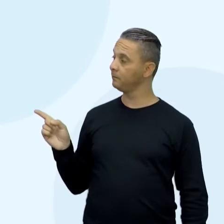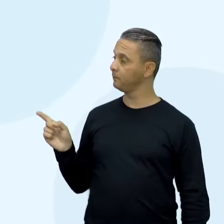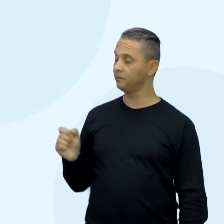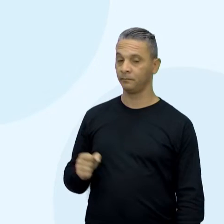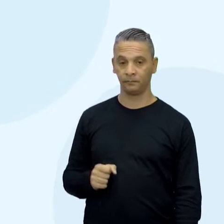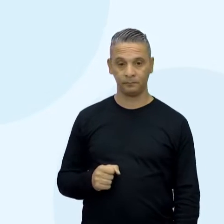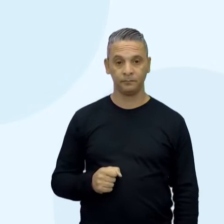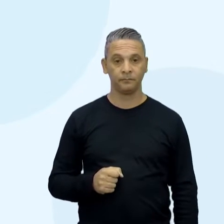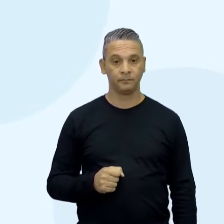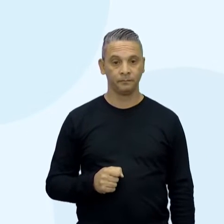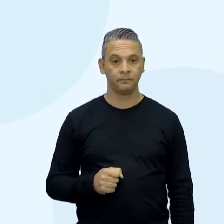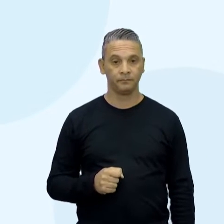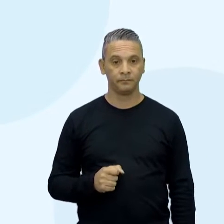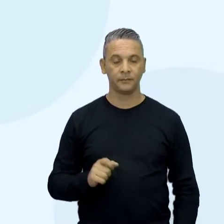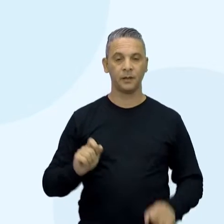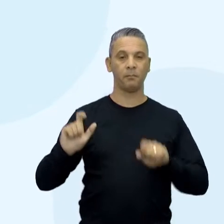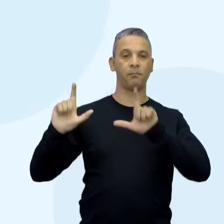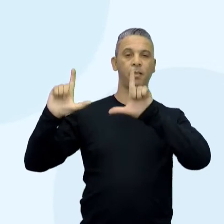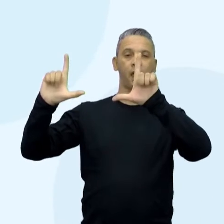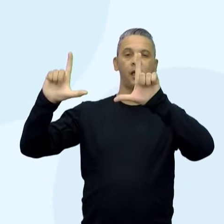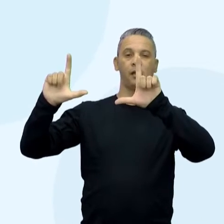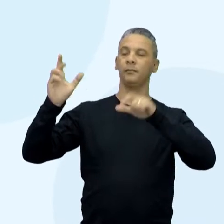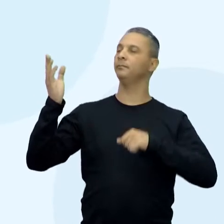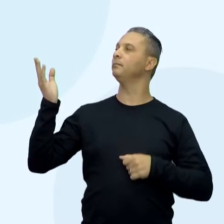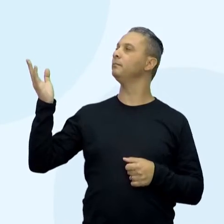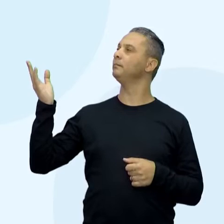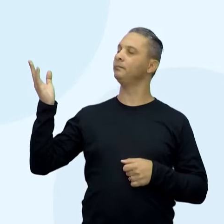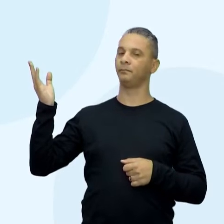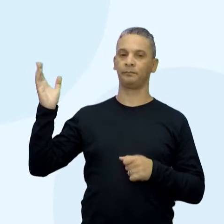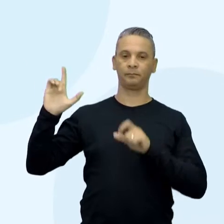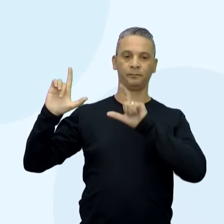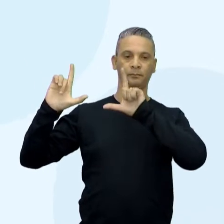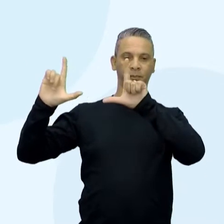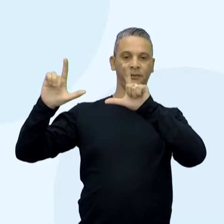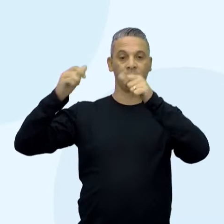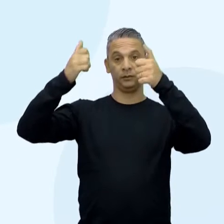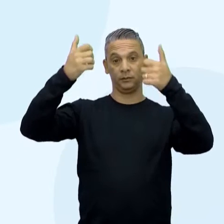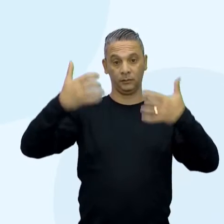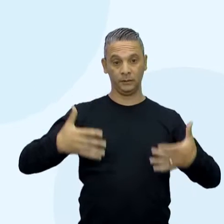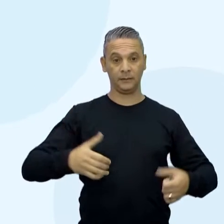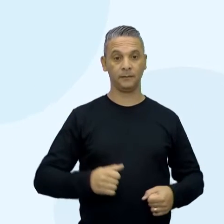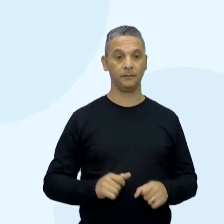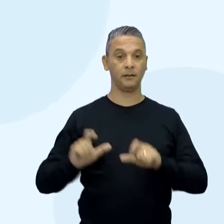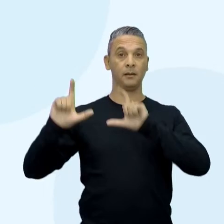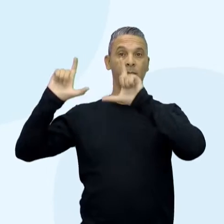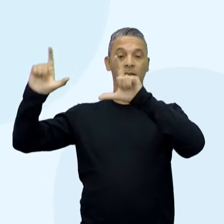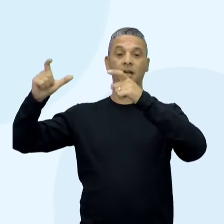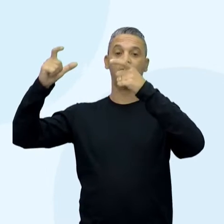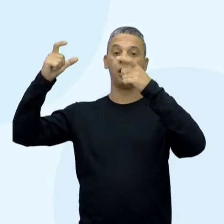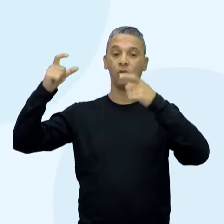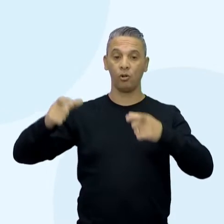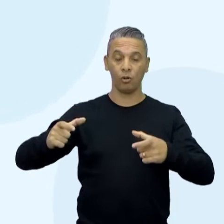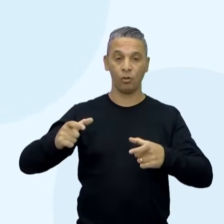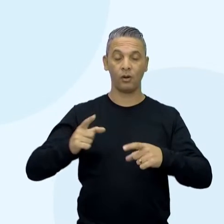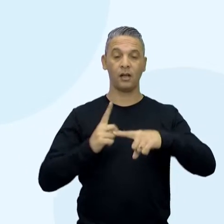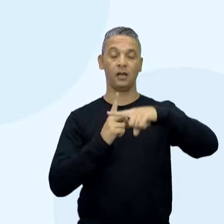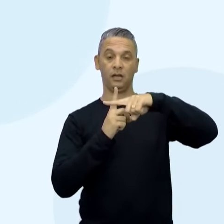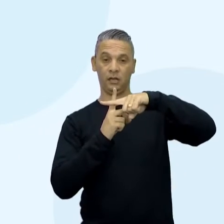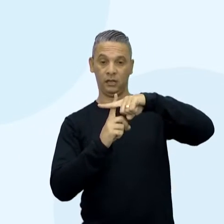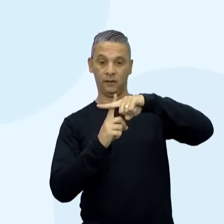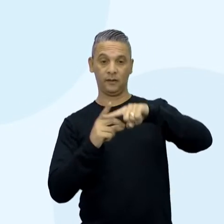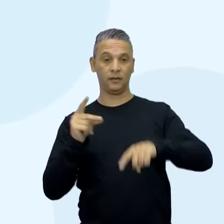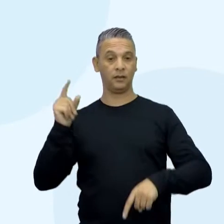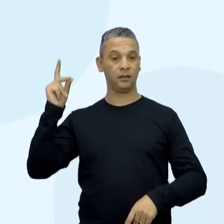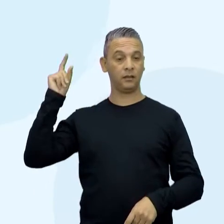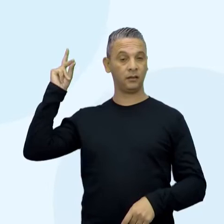ali na nossa tela a gente tem uma plaquinha, né, que ela está escrito o seguinte: placa de localização da antiga igreja